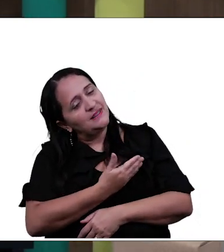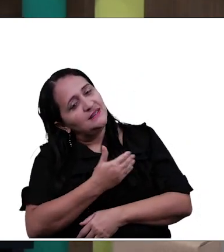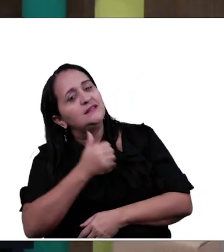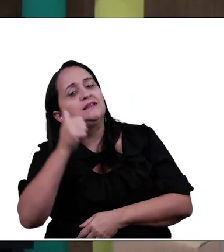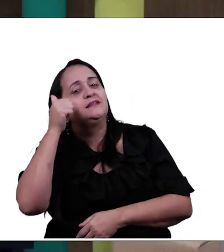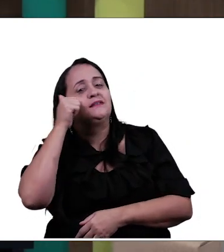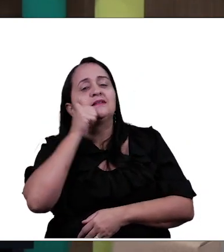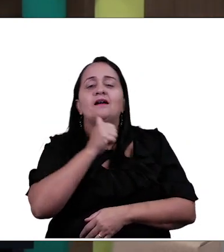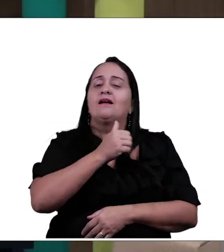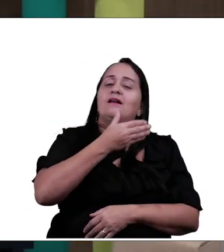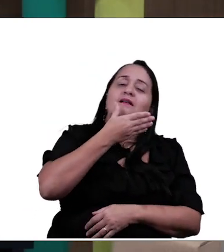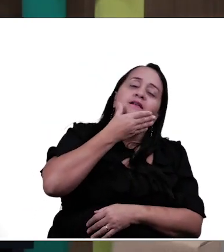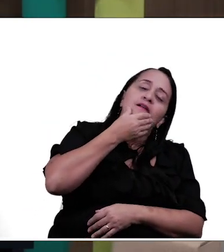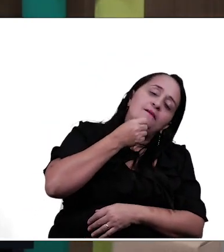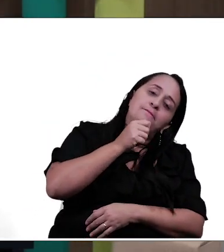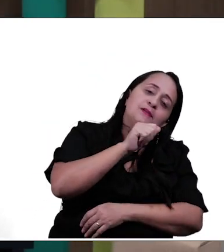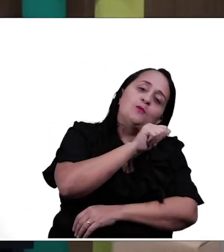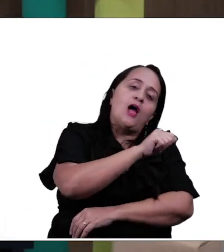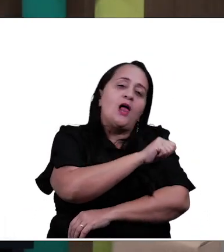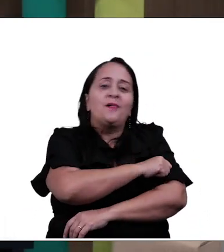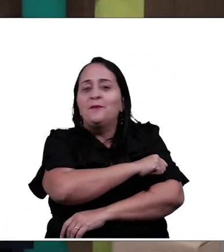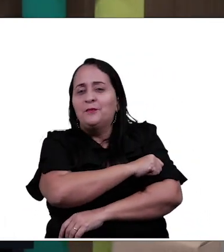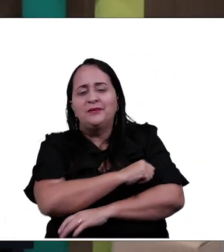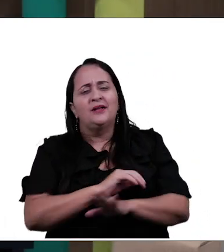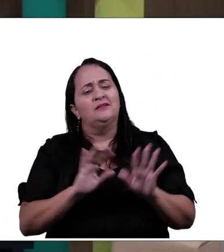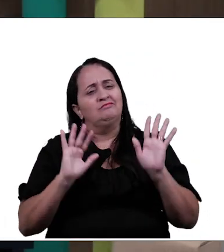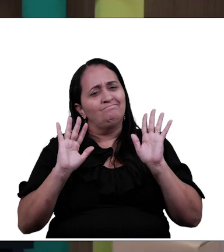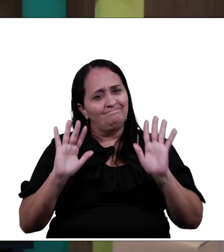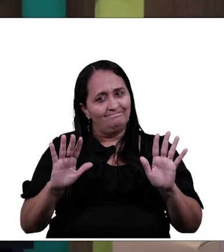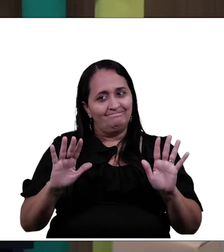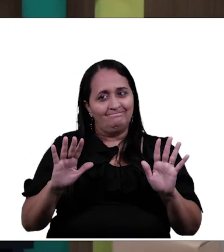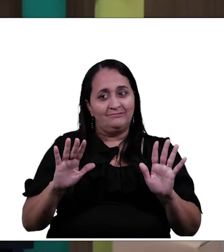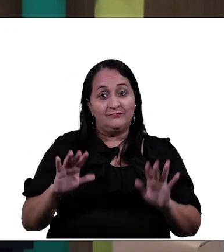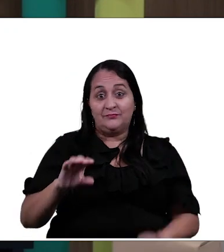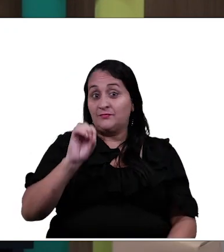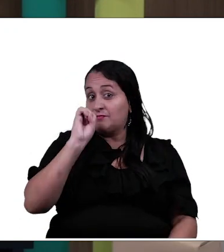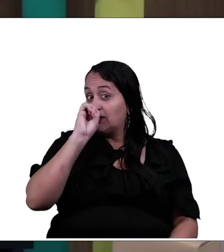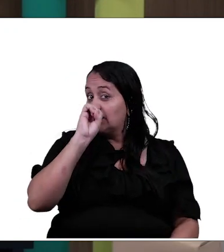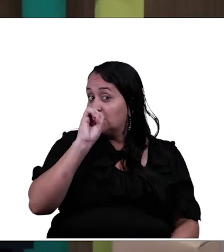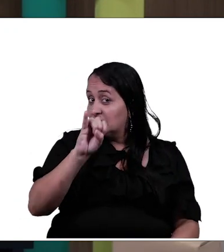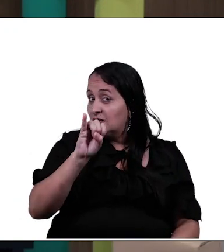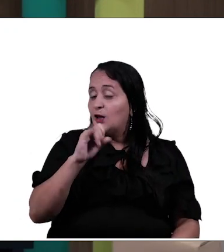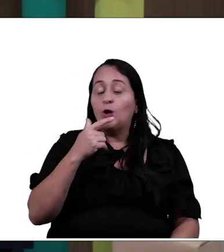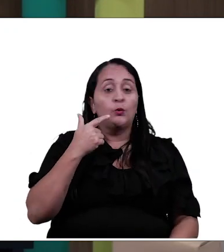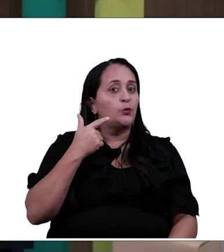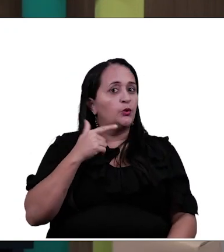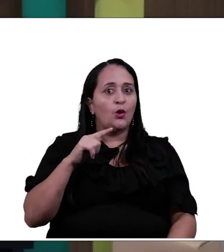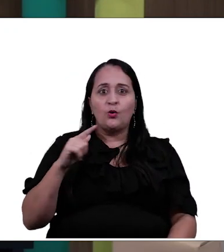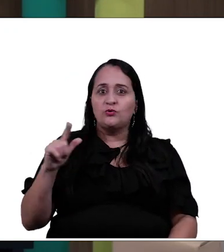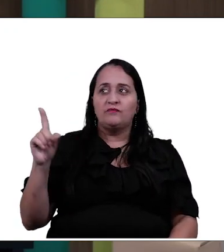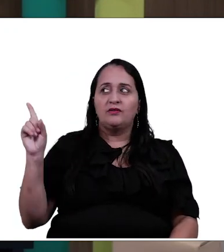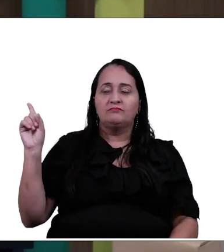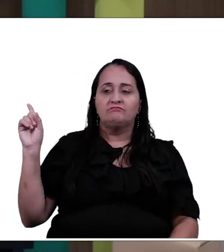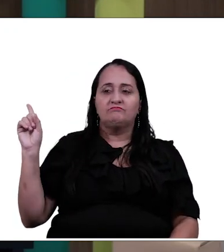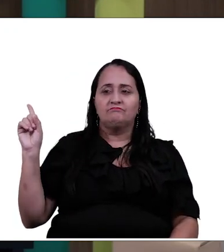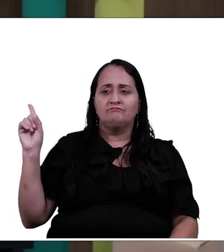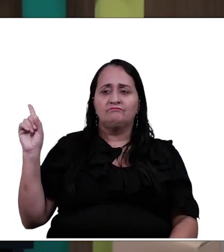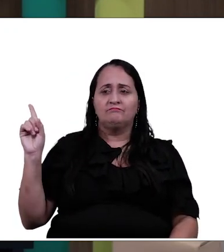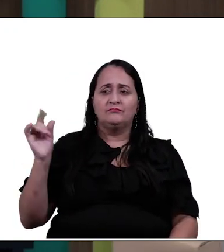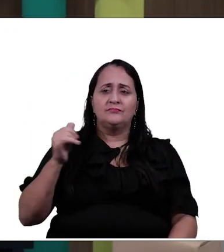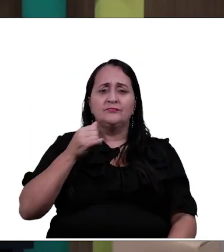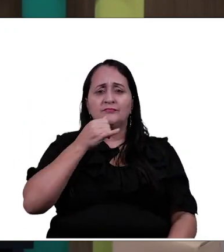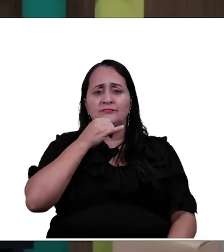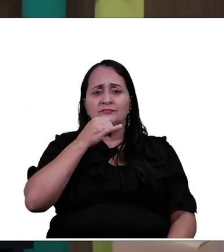Dando prosseguimento ao que a gente está vendo, eu vou falar aqui na classificação